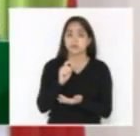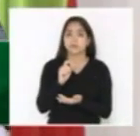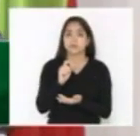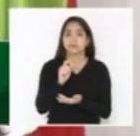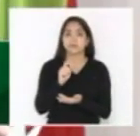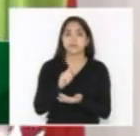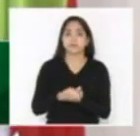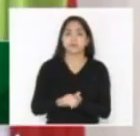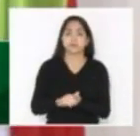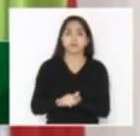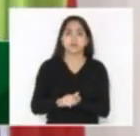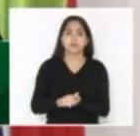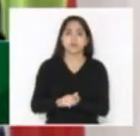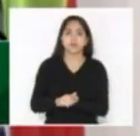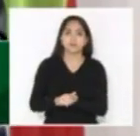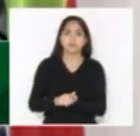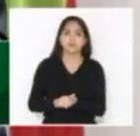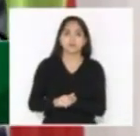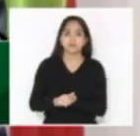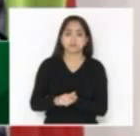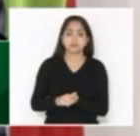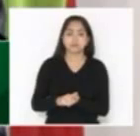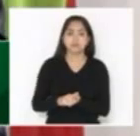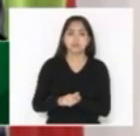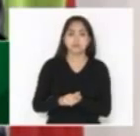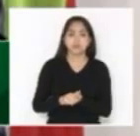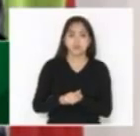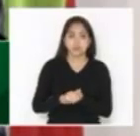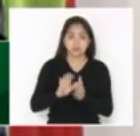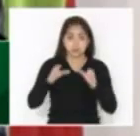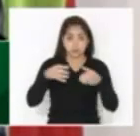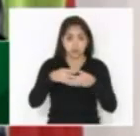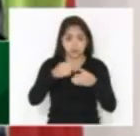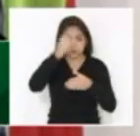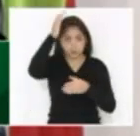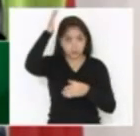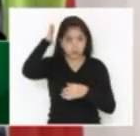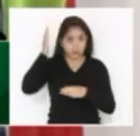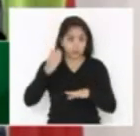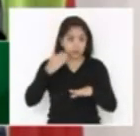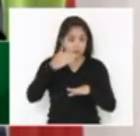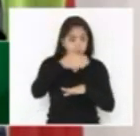bastante inusitado, que no resgate que os bombeiros foram fazer